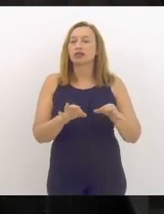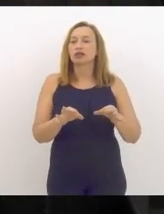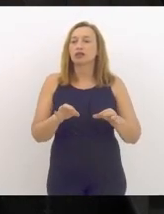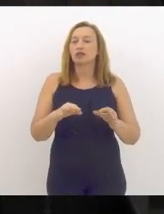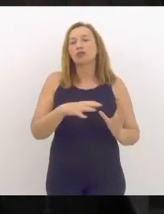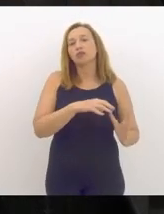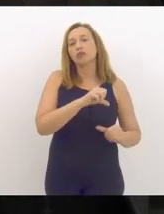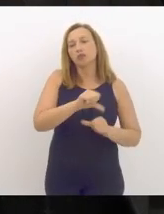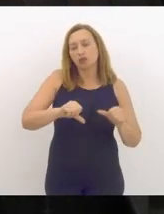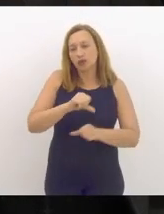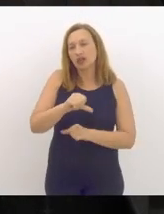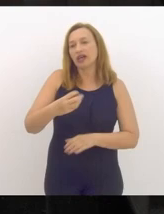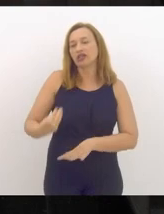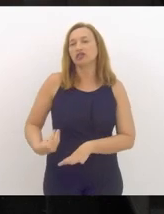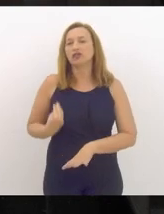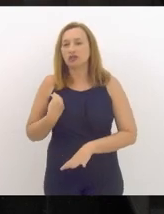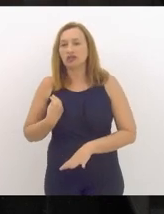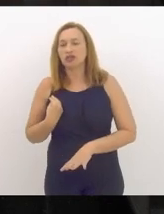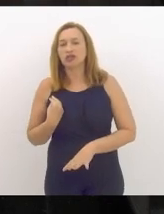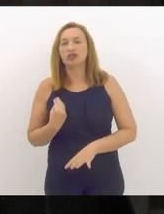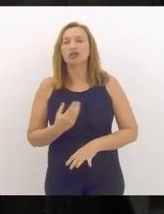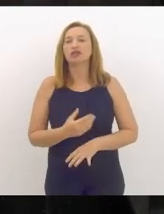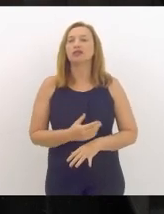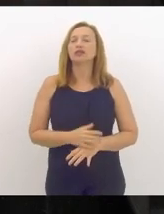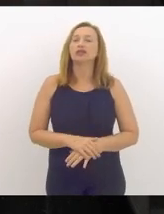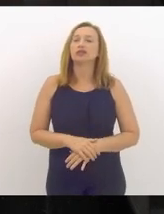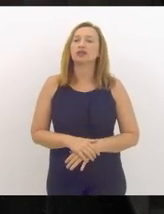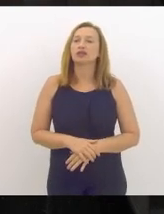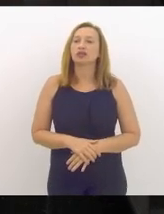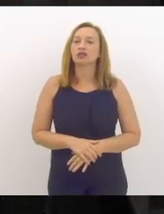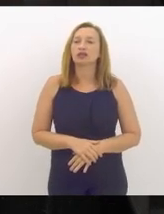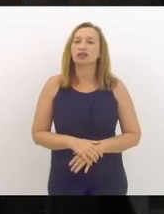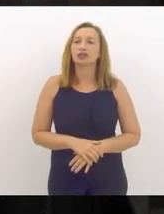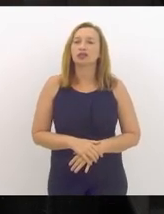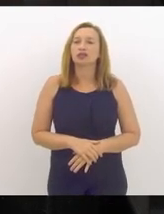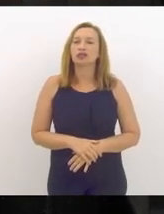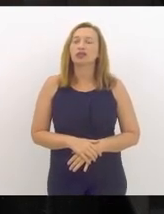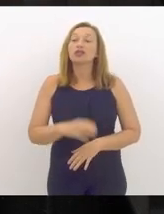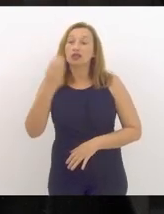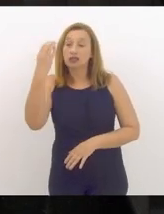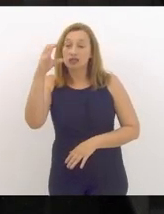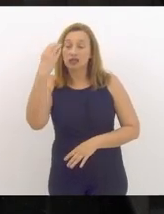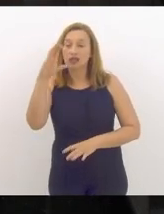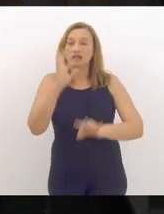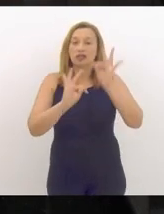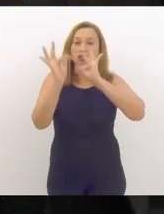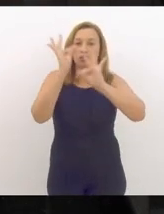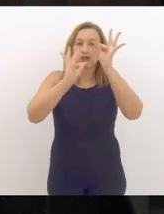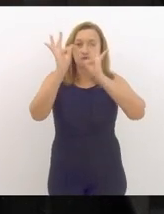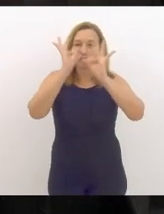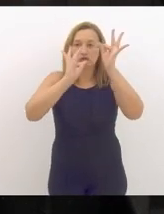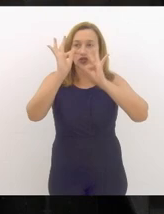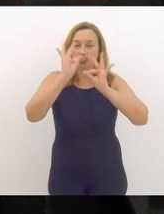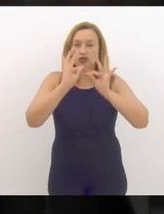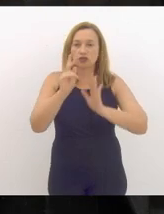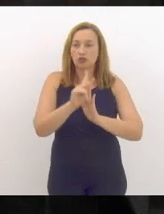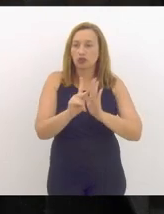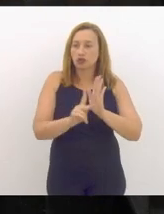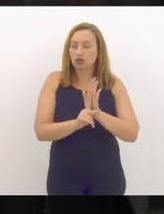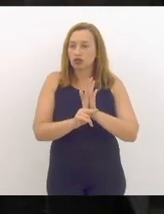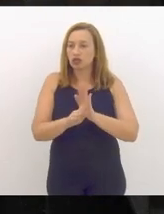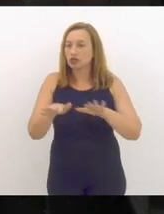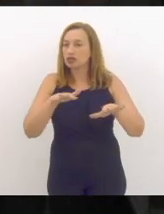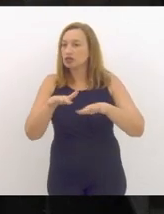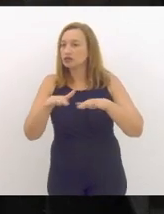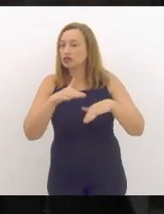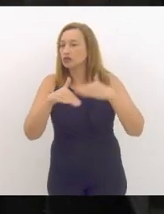Vida, Perspectivas Além do Horizonte, com a Ciência e Tecnologia, o projeto Desenvolvimento